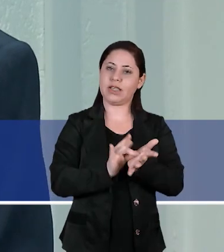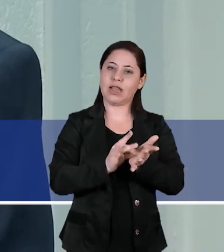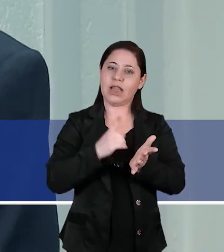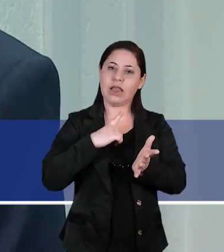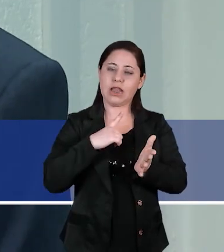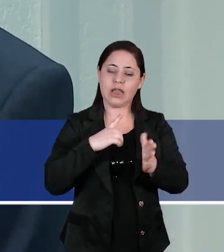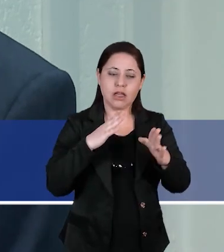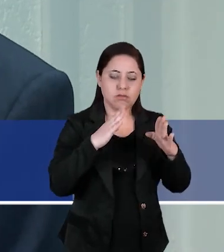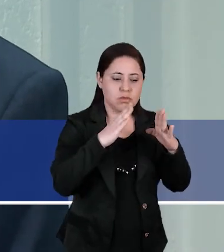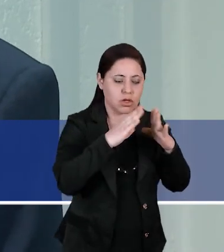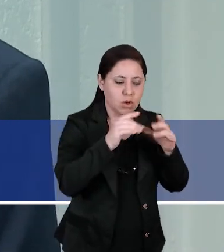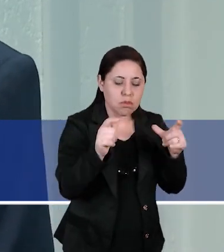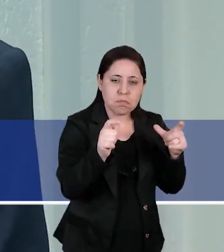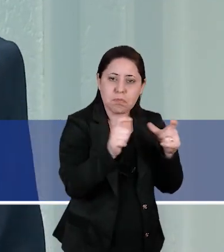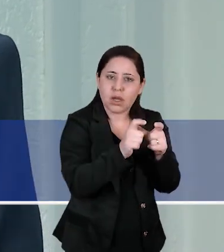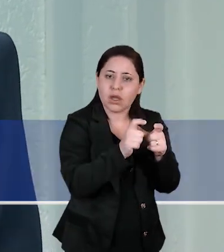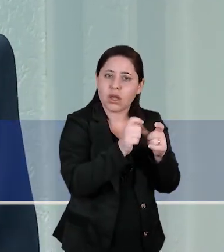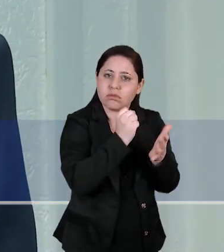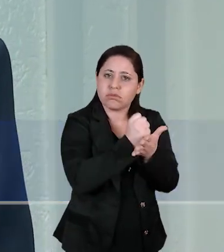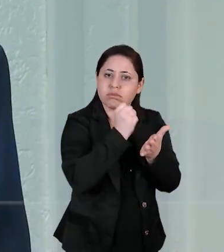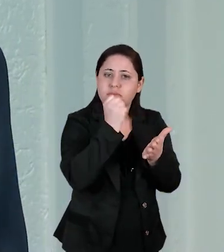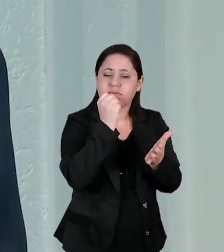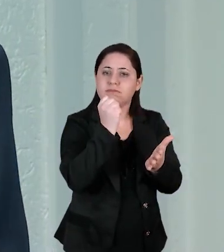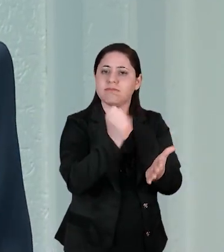nós temos pequenos cartórios